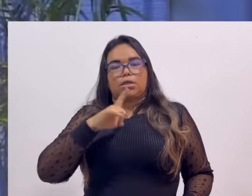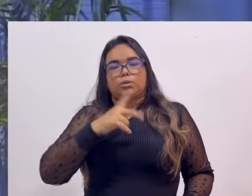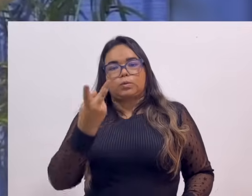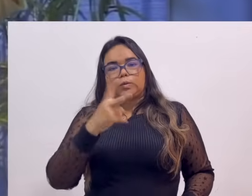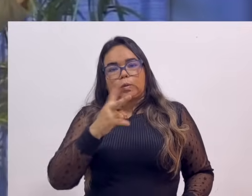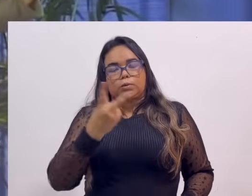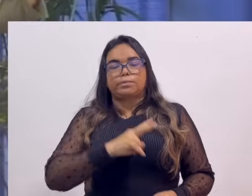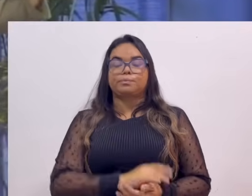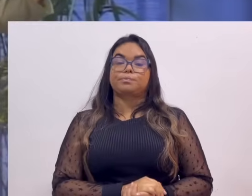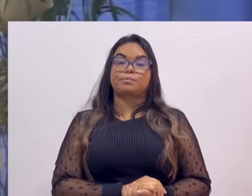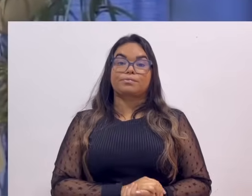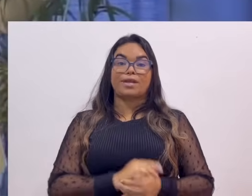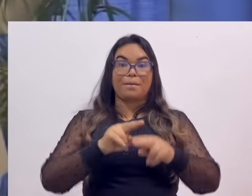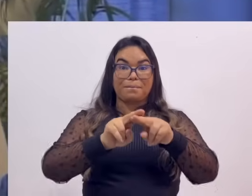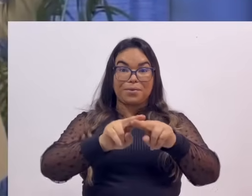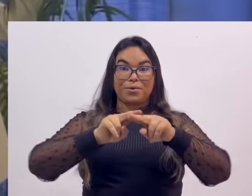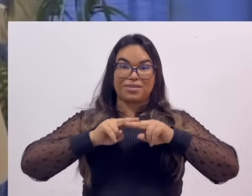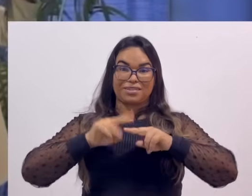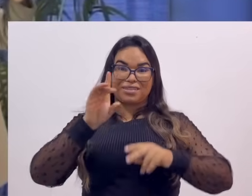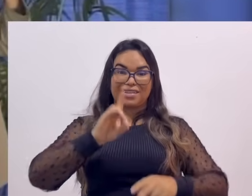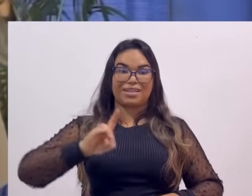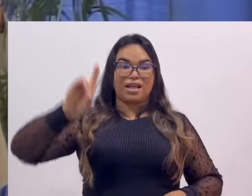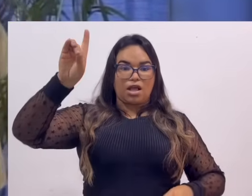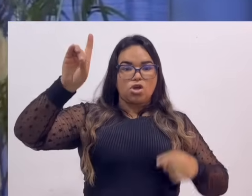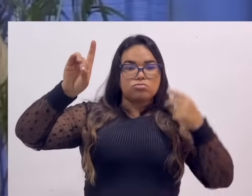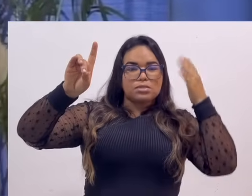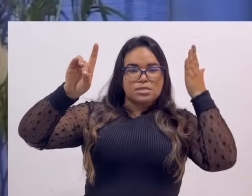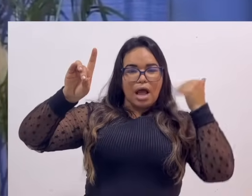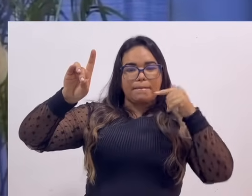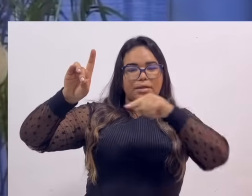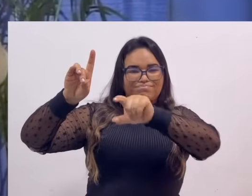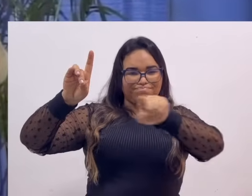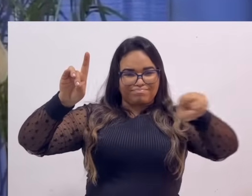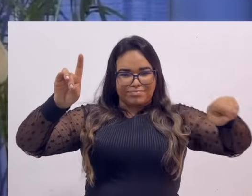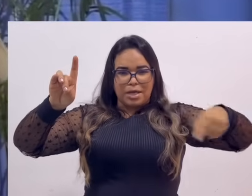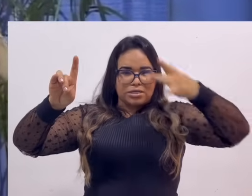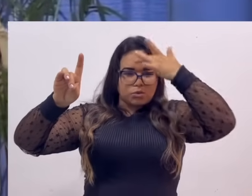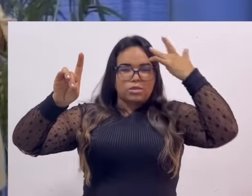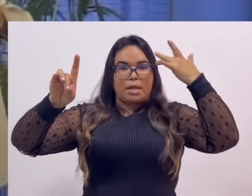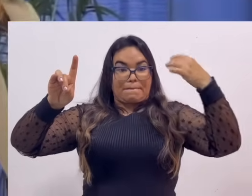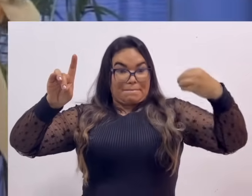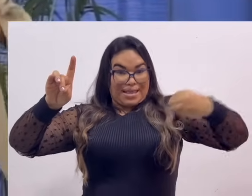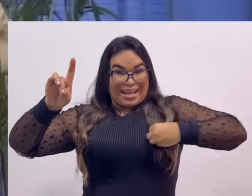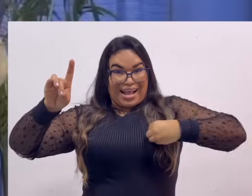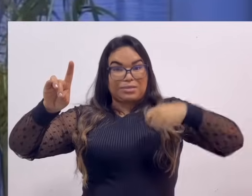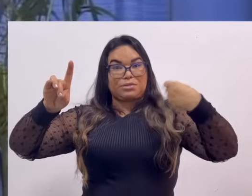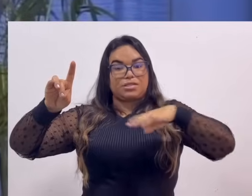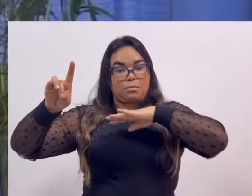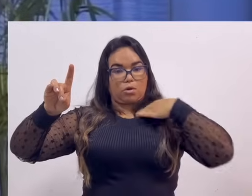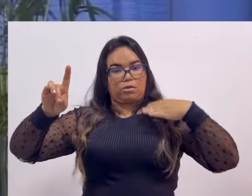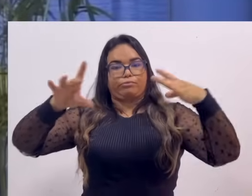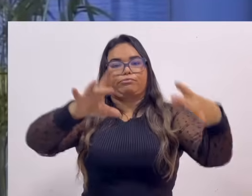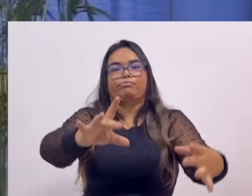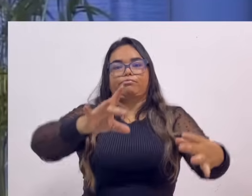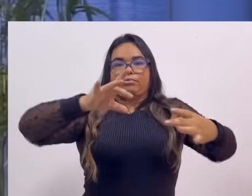Por isso, Deus tomou sobre si a pena e pagou o preço. E morreu.